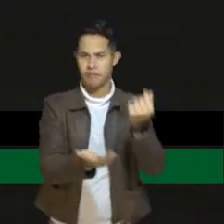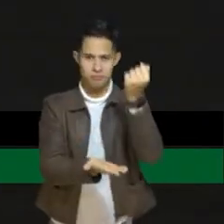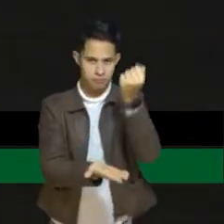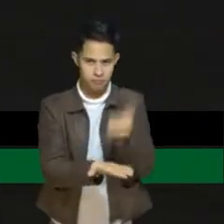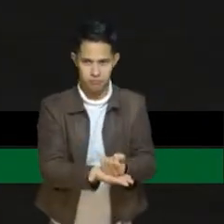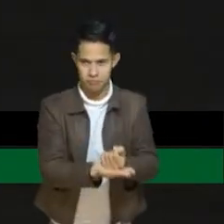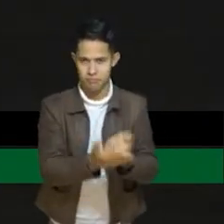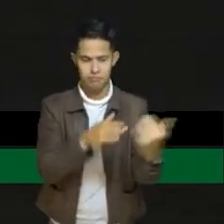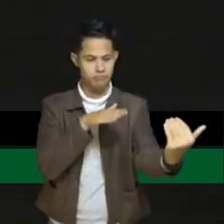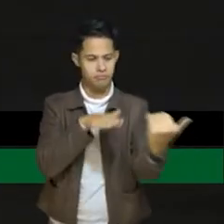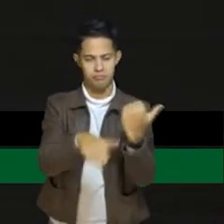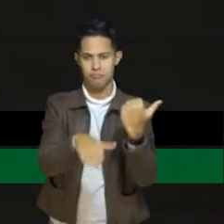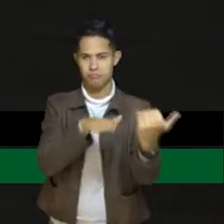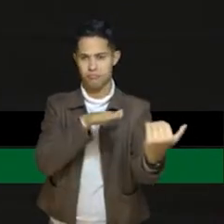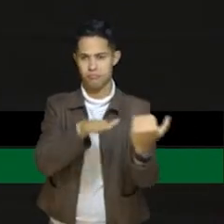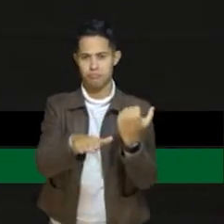imaginada